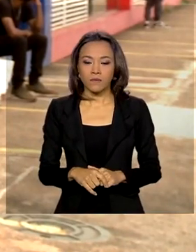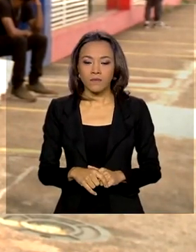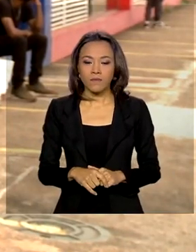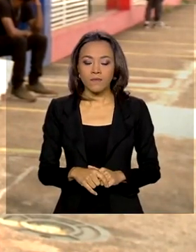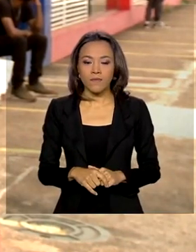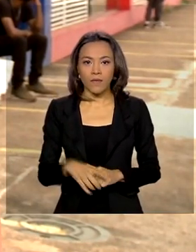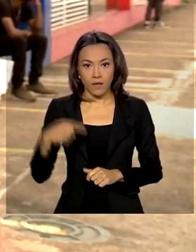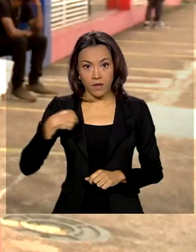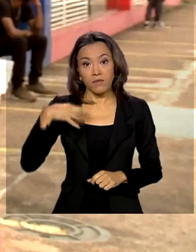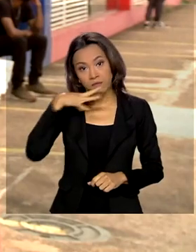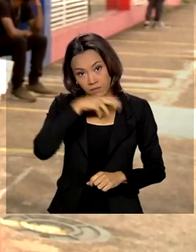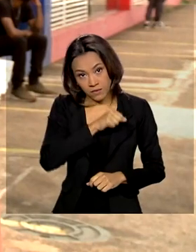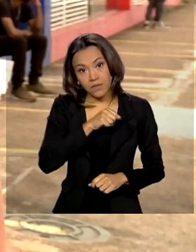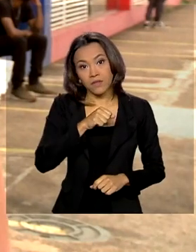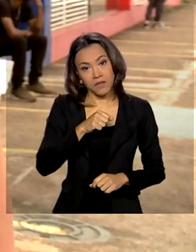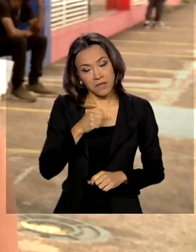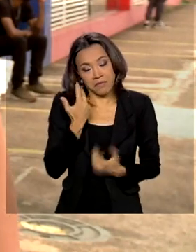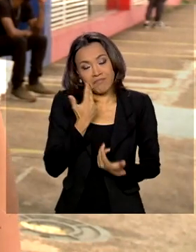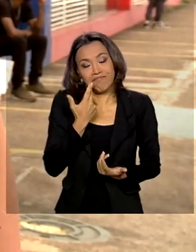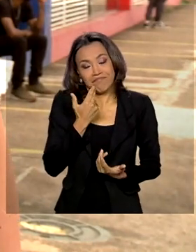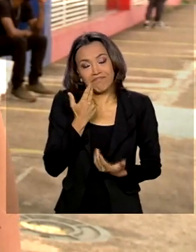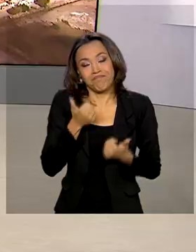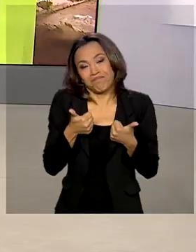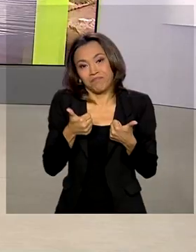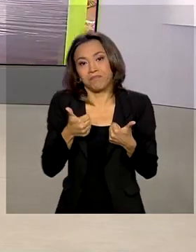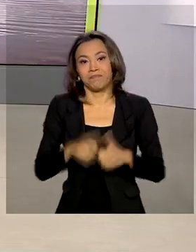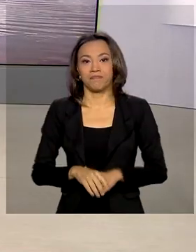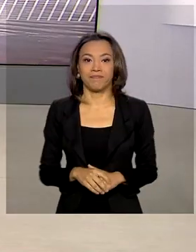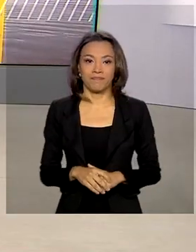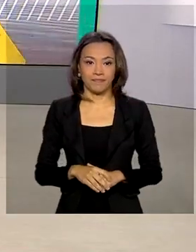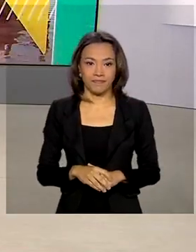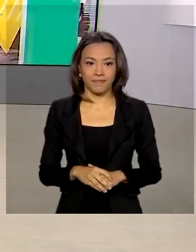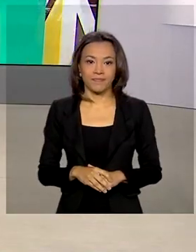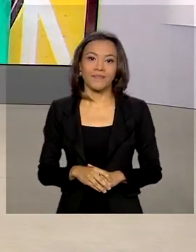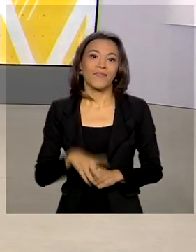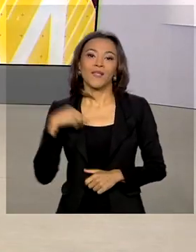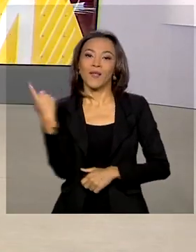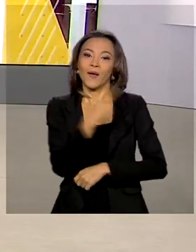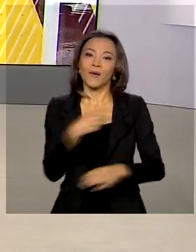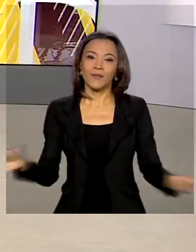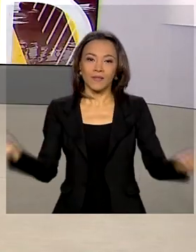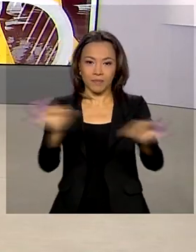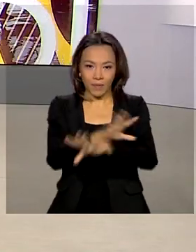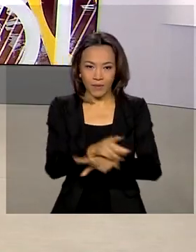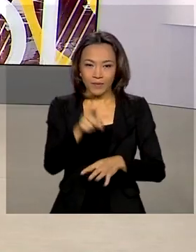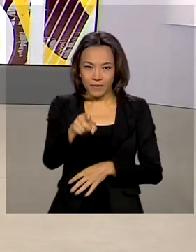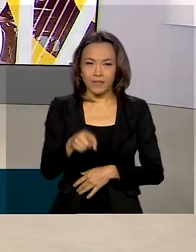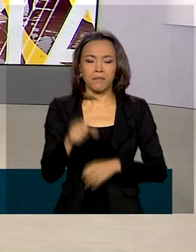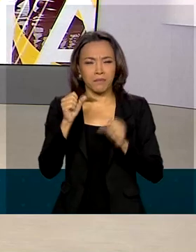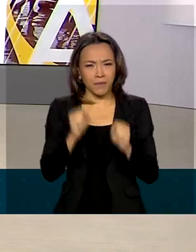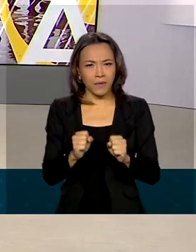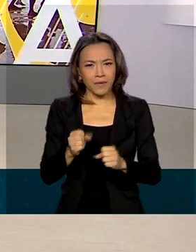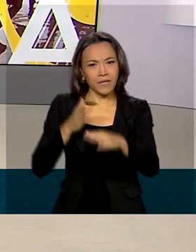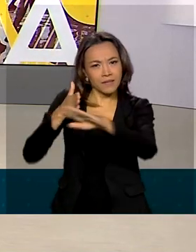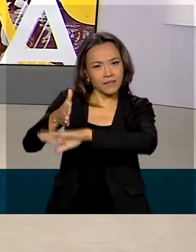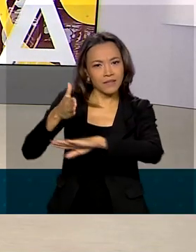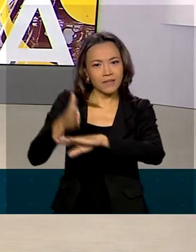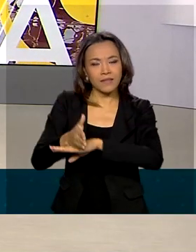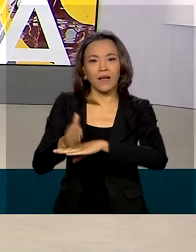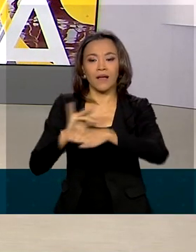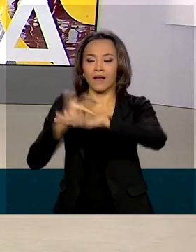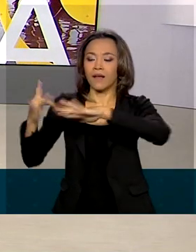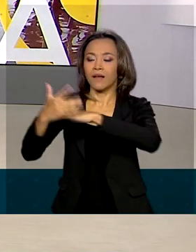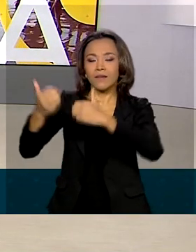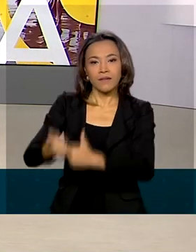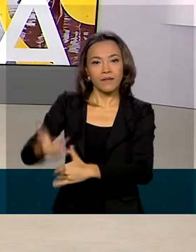E eu achei que estava tranquilo para mim. O Brasil em Dia fica por aqui. Você pode acessar as nossas redes